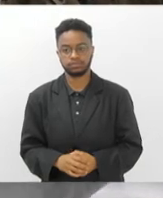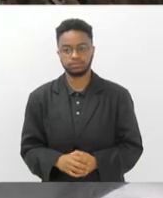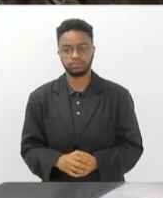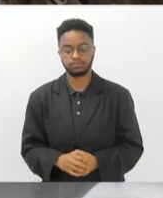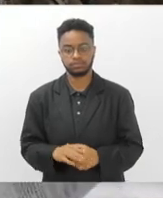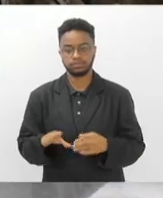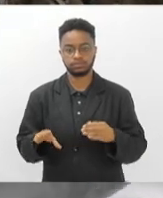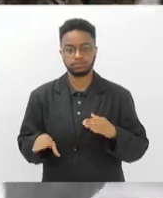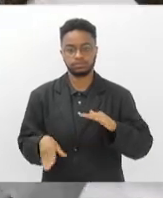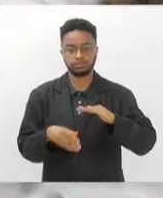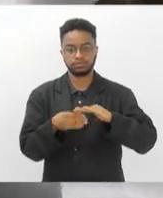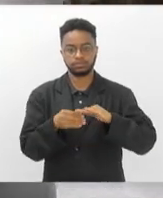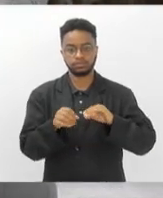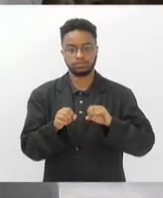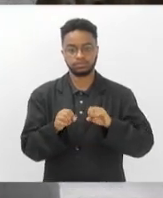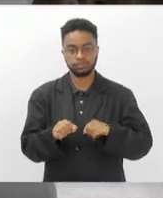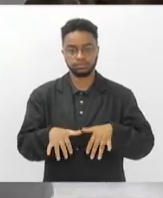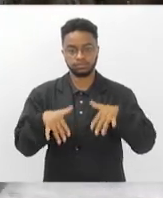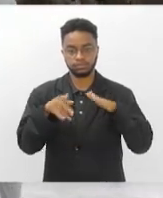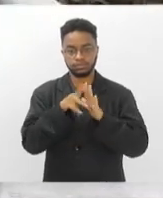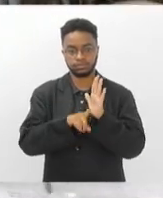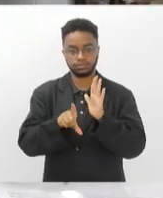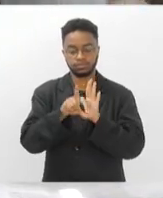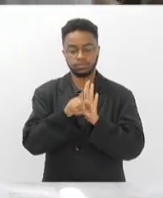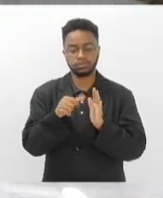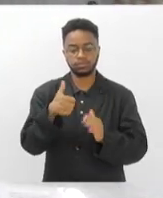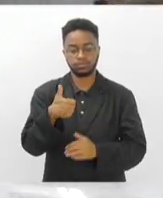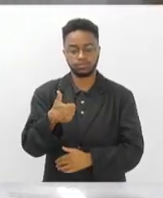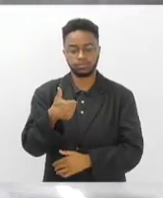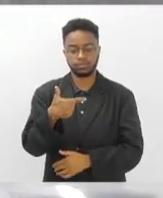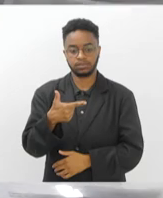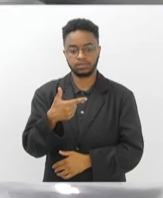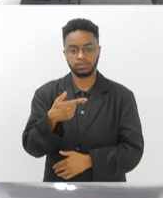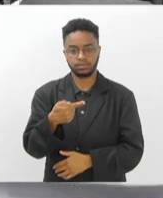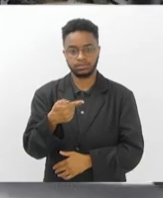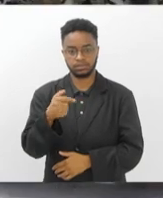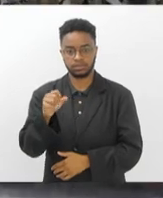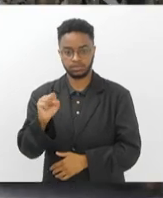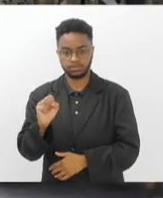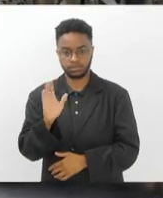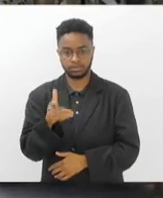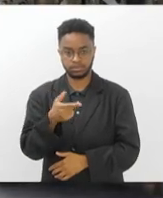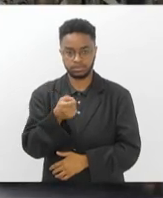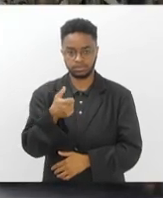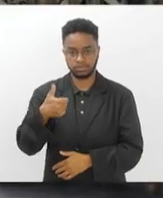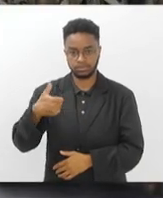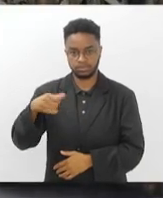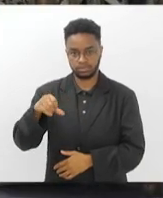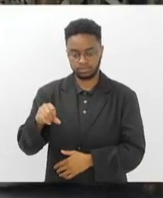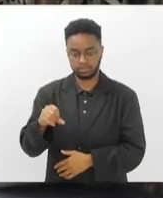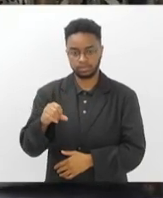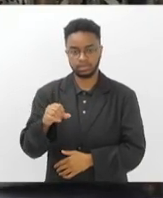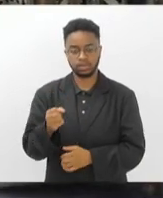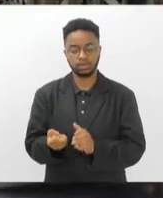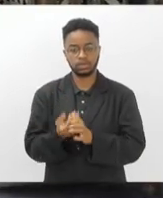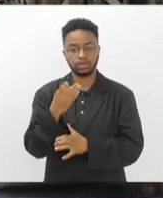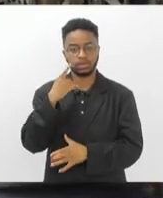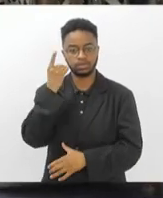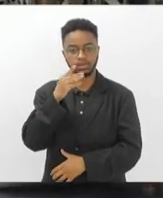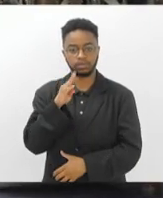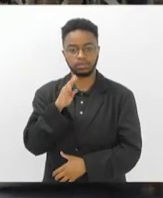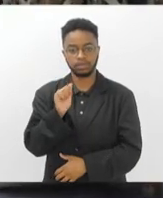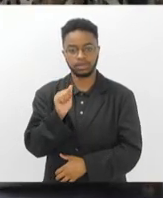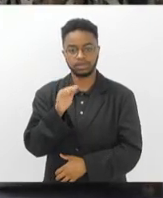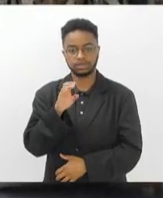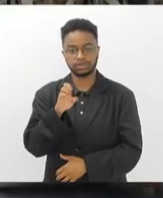Emendas de plenário ao projeto de lei número 1278, de 2019, de autoria do deputado Rodrigo Bacelar, que dispõe sobre o